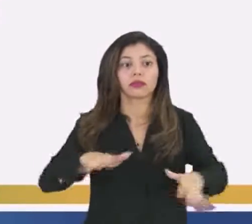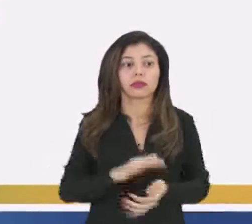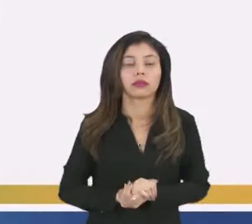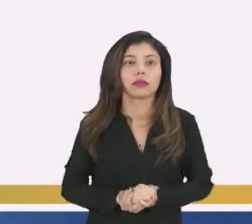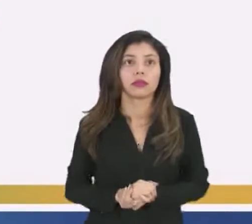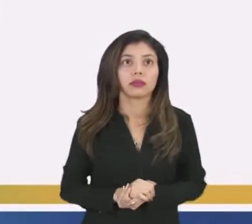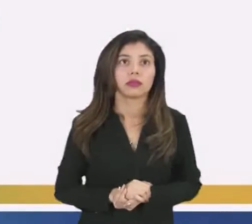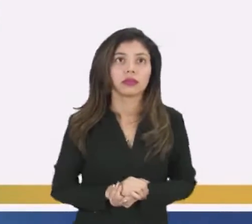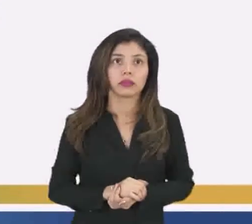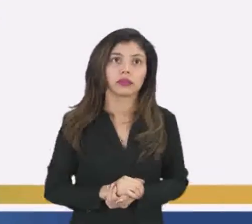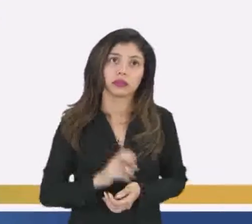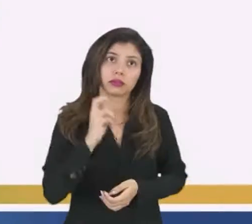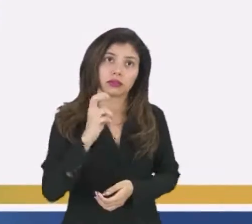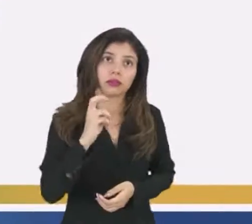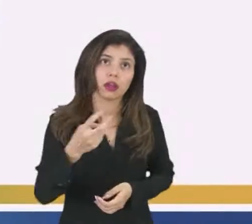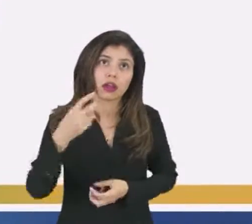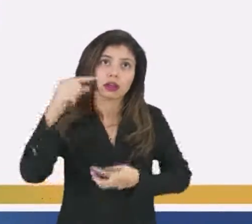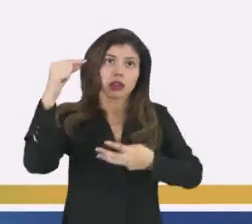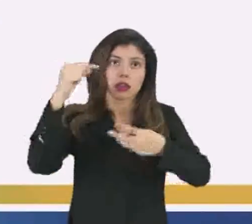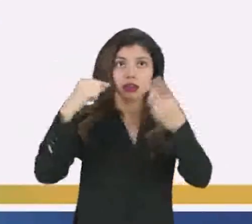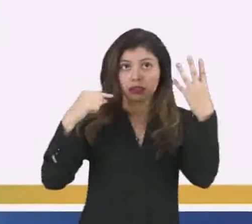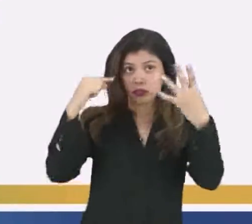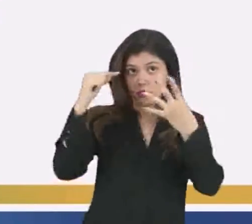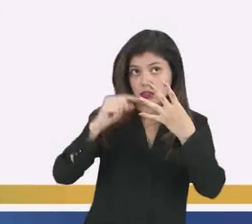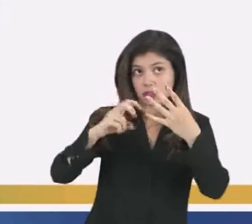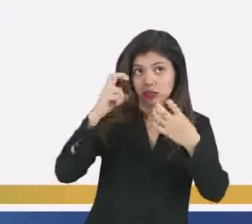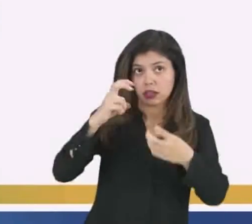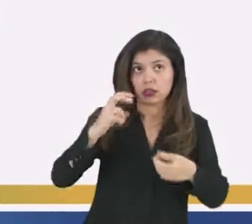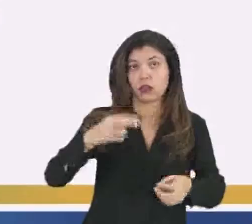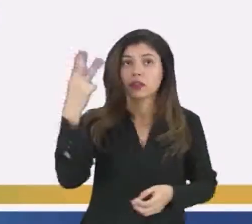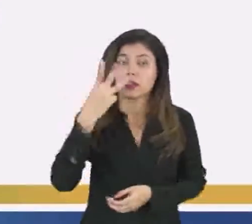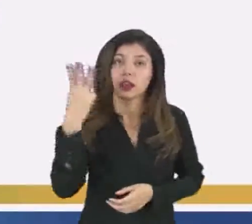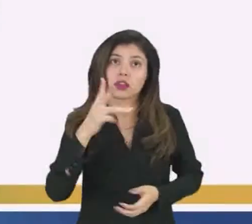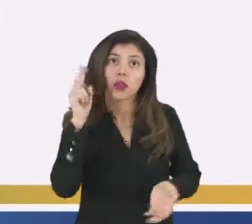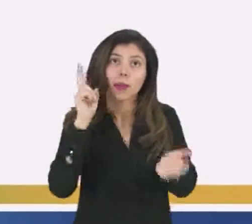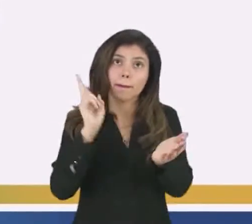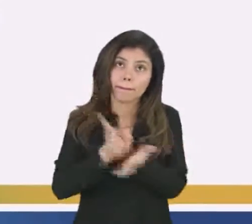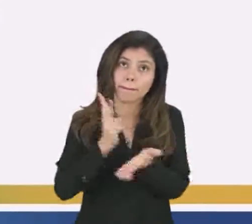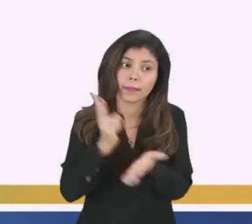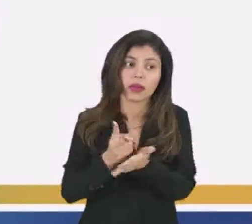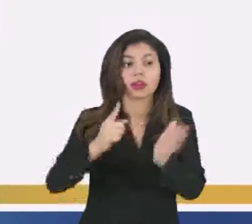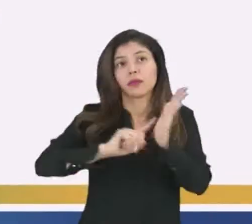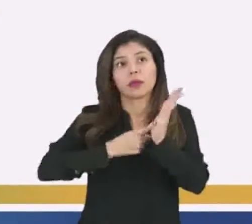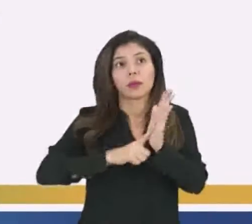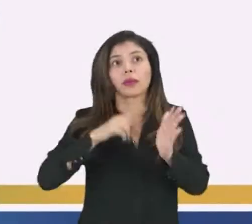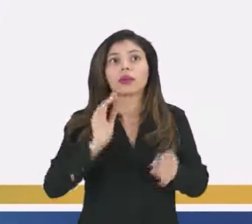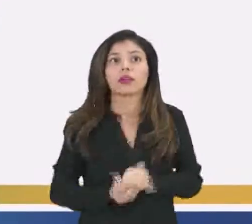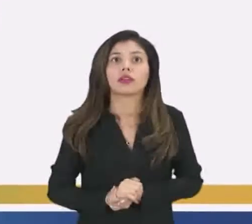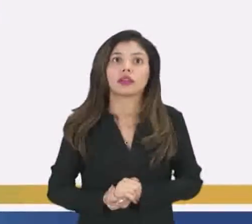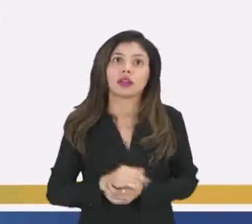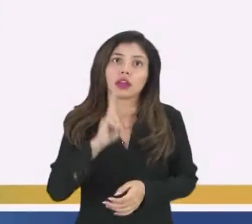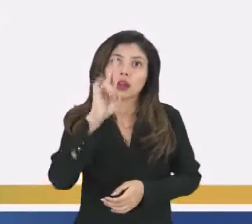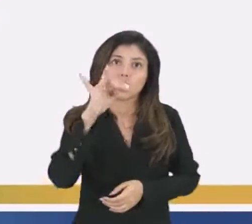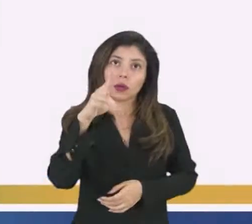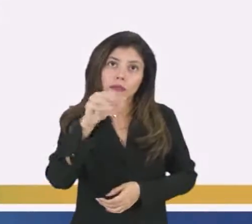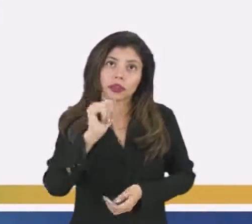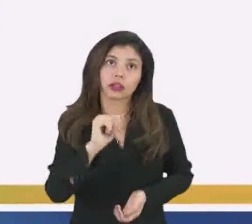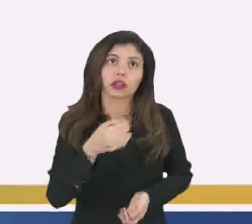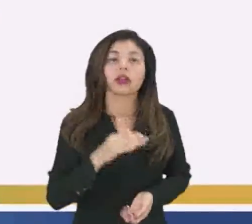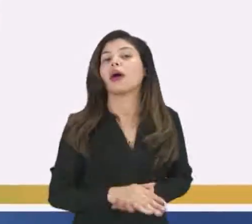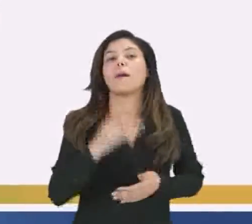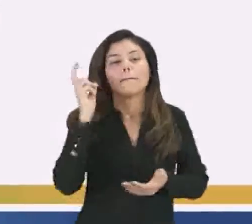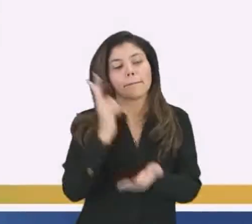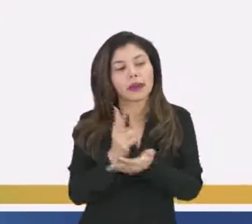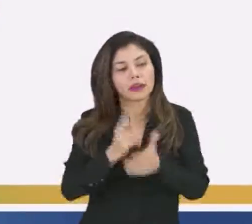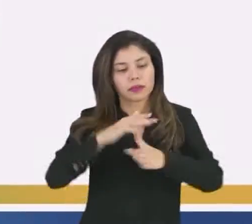Item 5. Três retas concorrentes no mesmo ponto são coplanares? Retas coplanares são aquelas que estão no mesmo plano, tá?